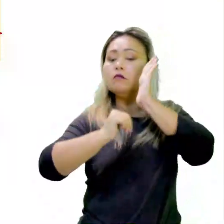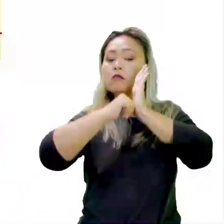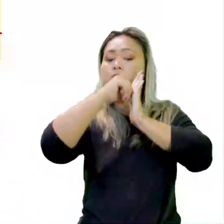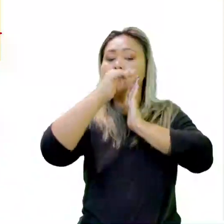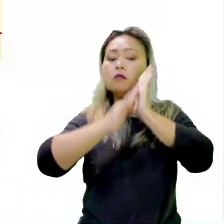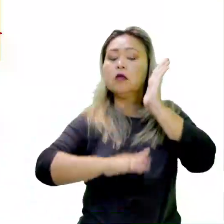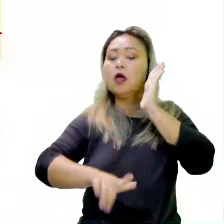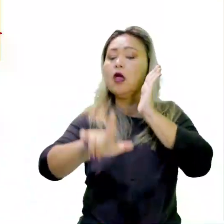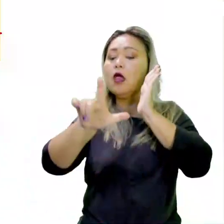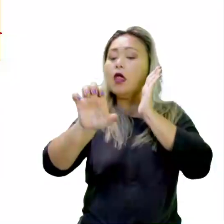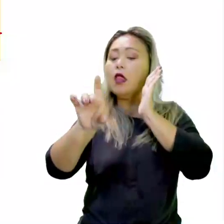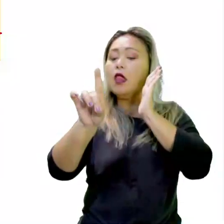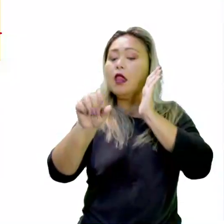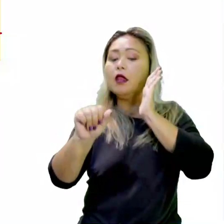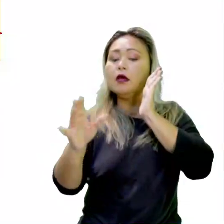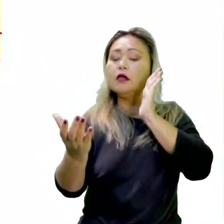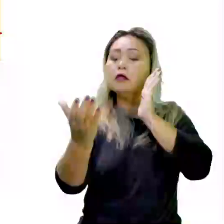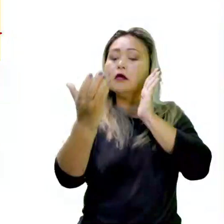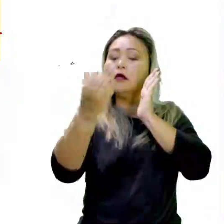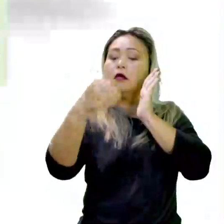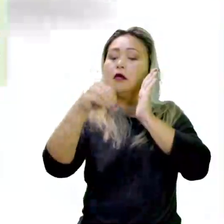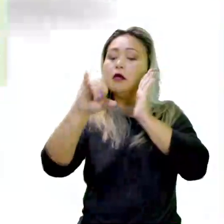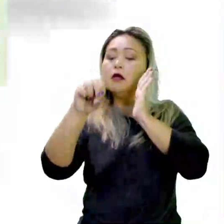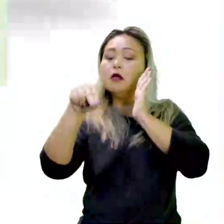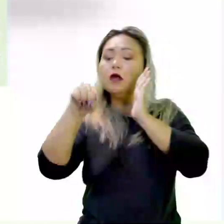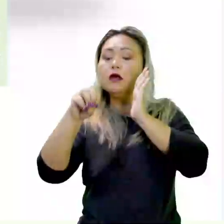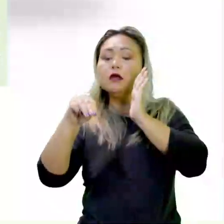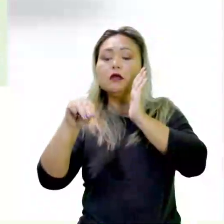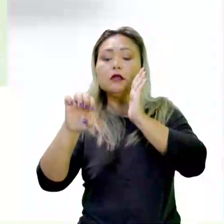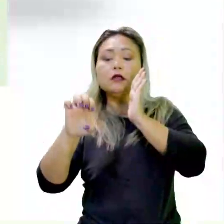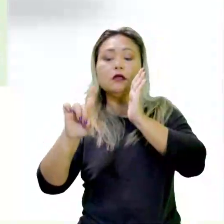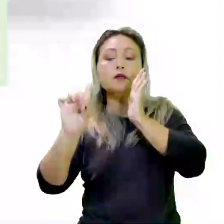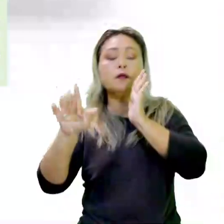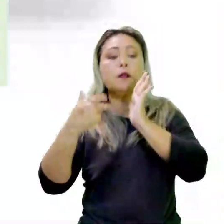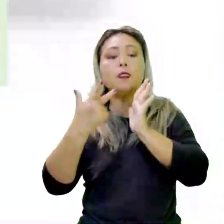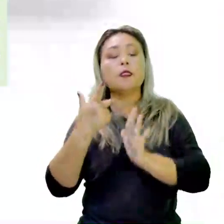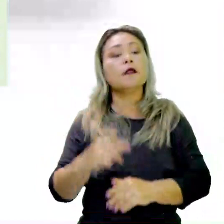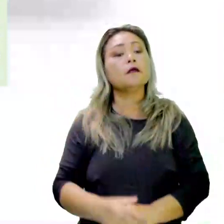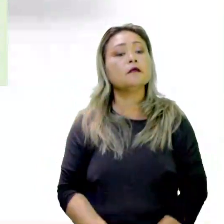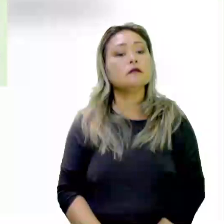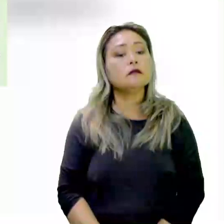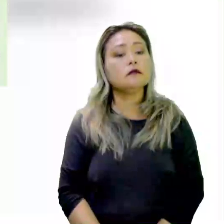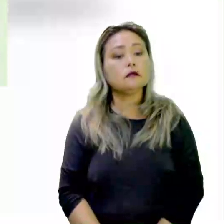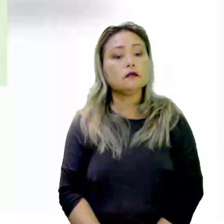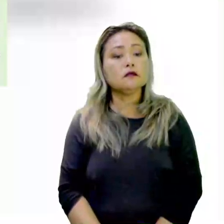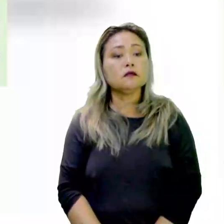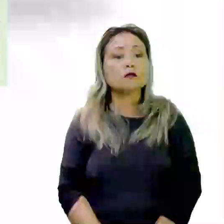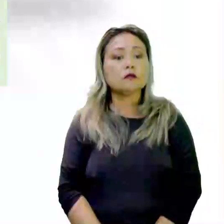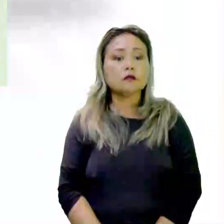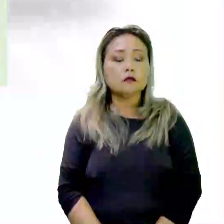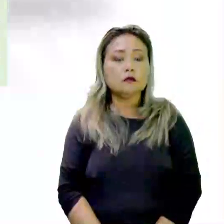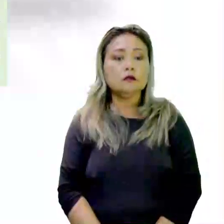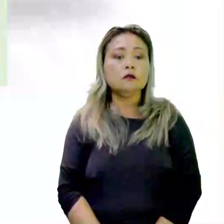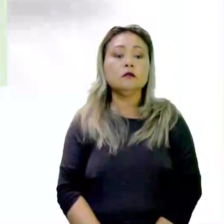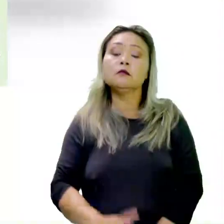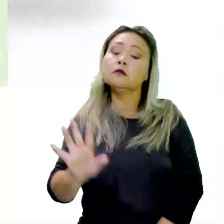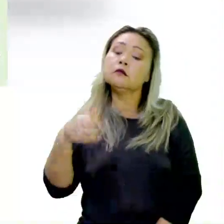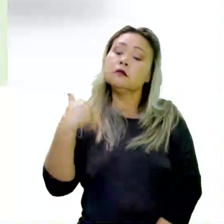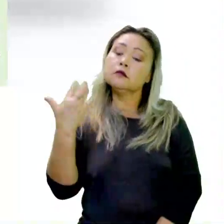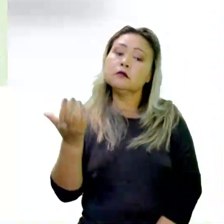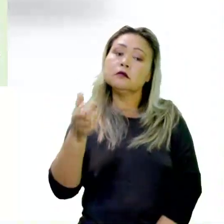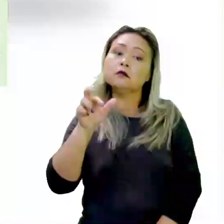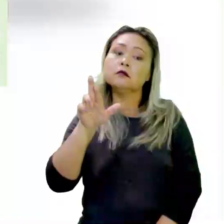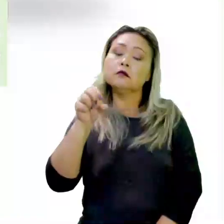chamada Leda e o Cisne. Foi um pintor muito importante aí do Renascimento. Já vamos falar sobre ele, né, um pouco mais. Bom,